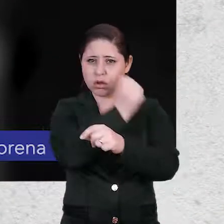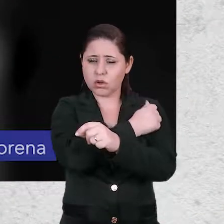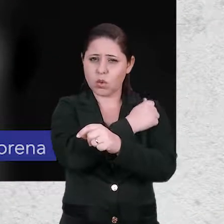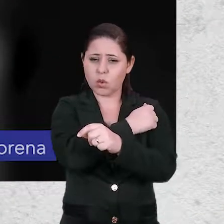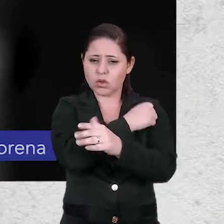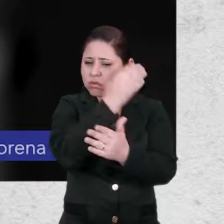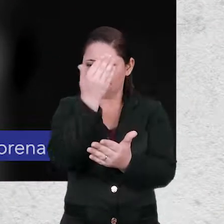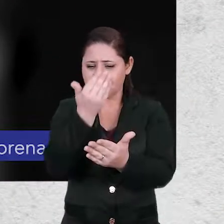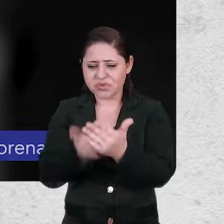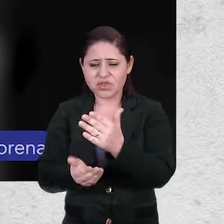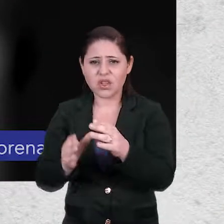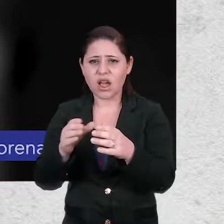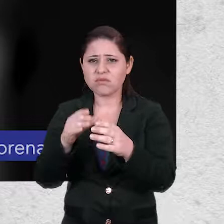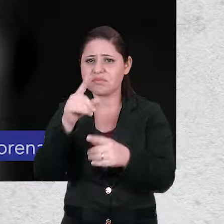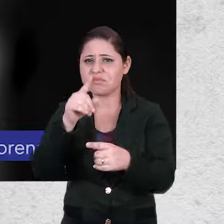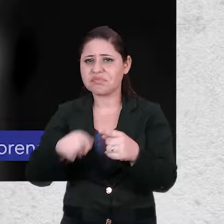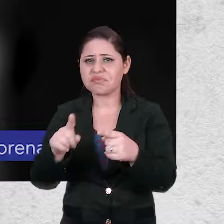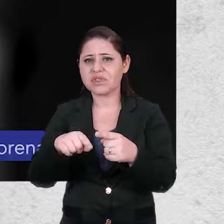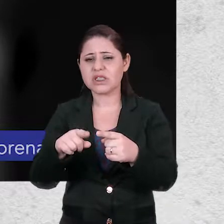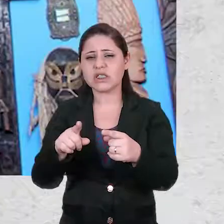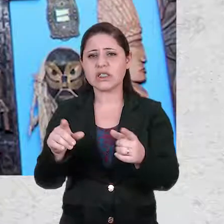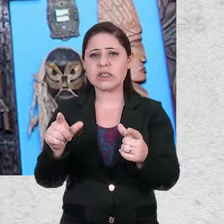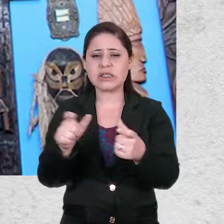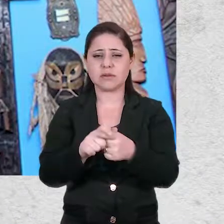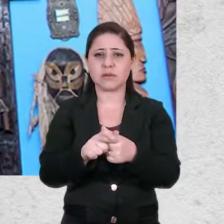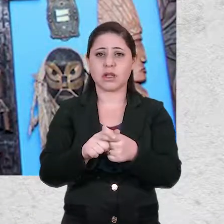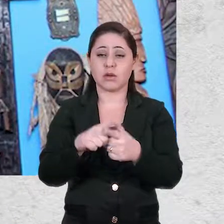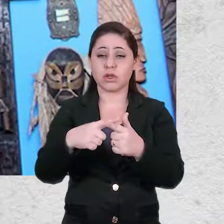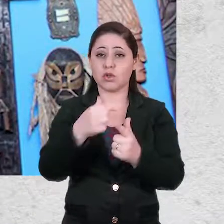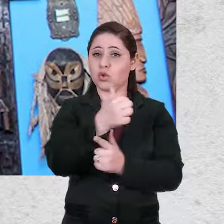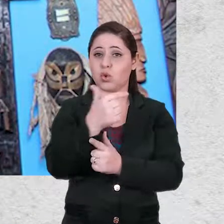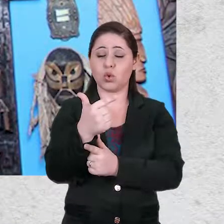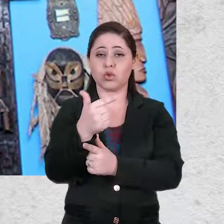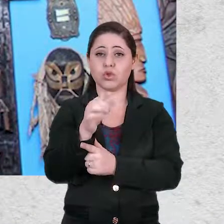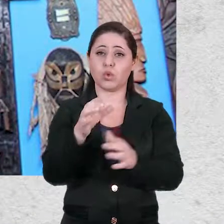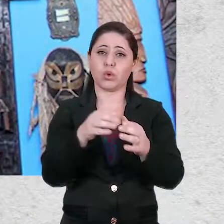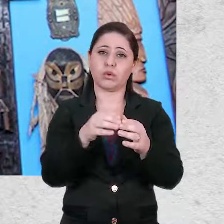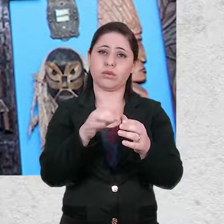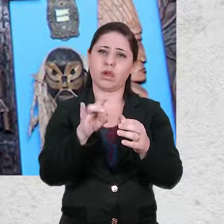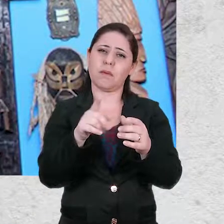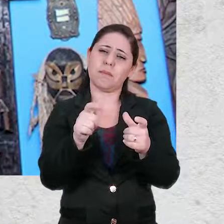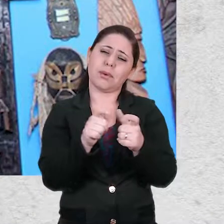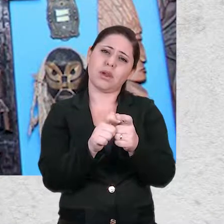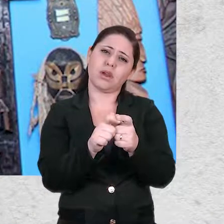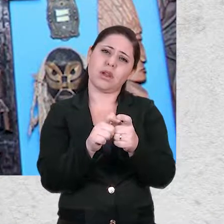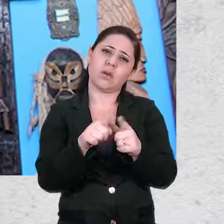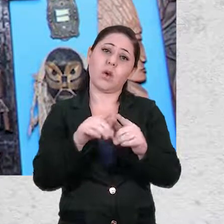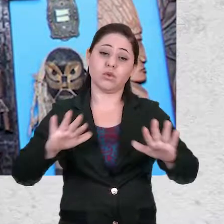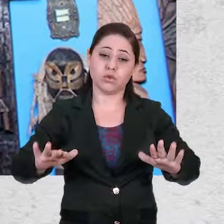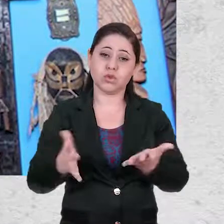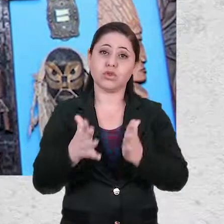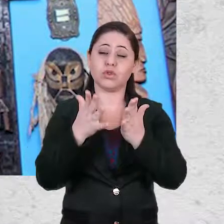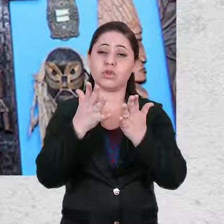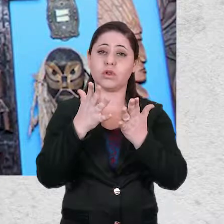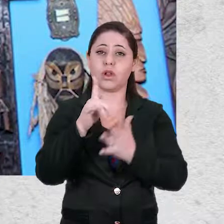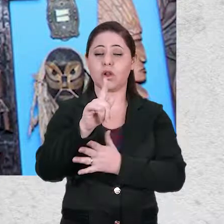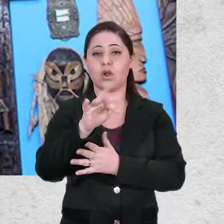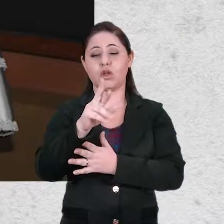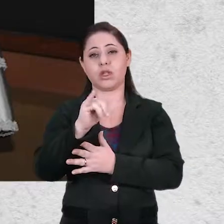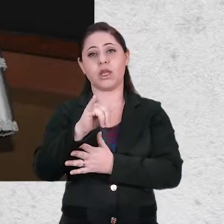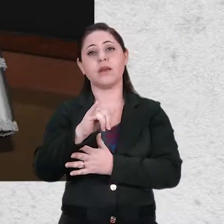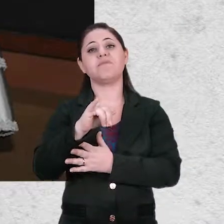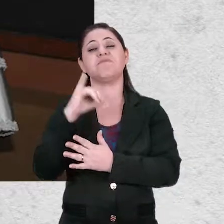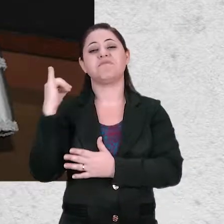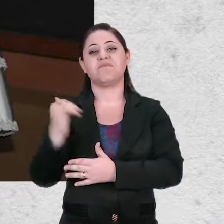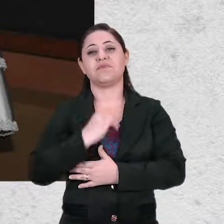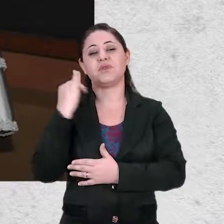para ingressar na faculdade, não deixar a faculdade acabar, porque nós éramos só 12, então é um grupo muito pequeno. E esse estímulo da Glorinha